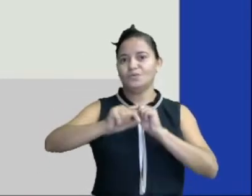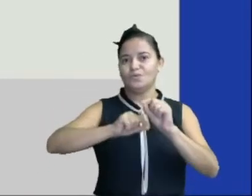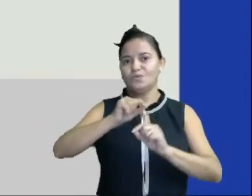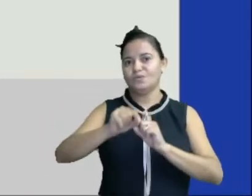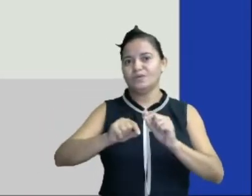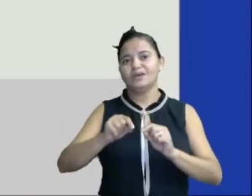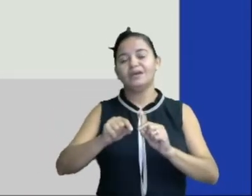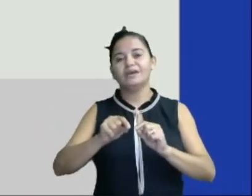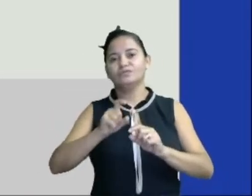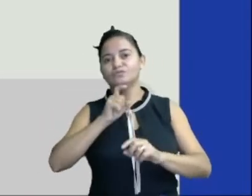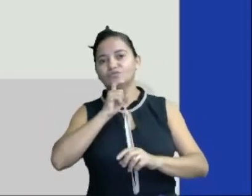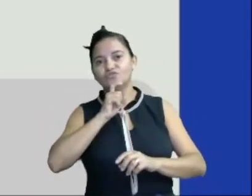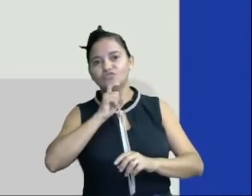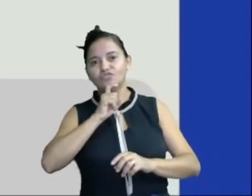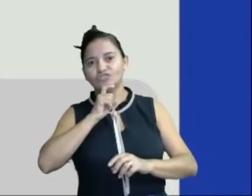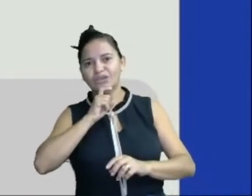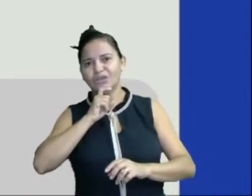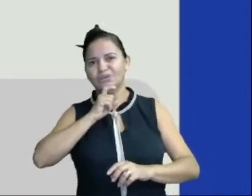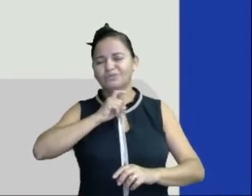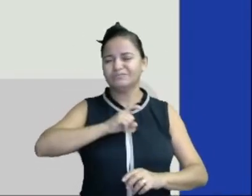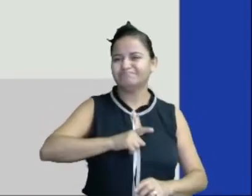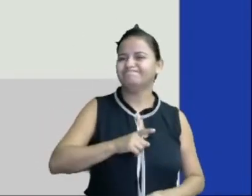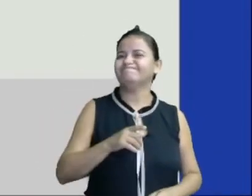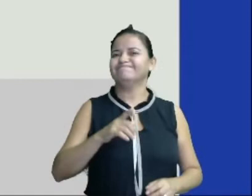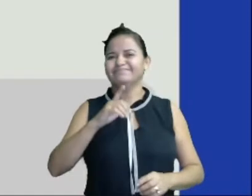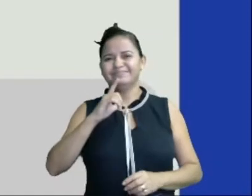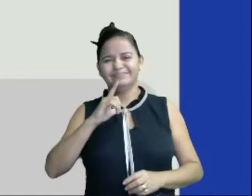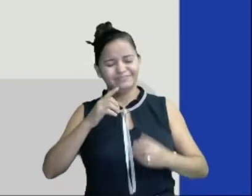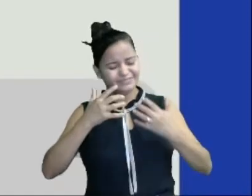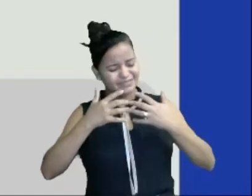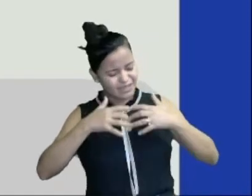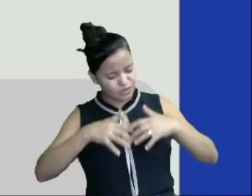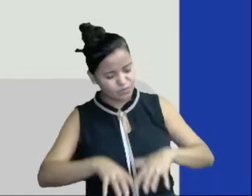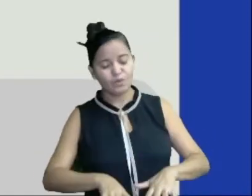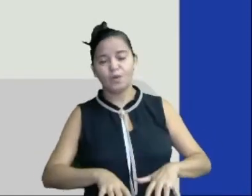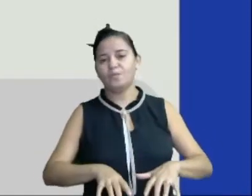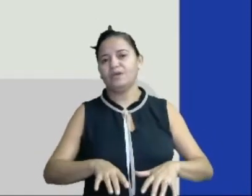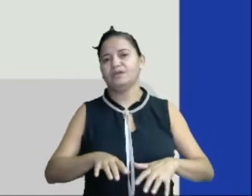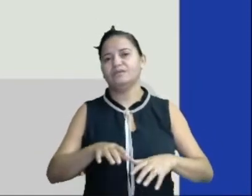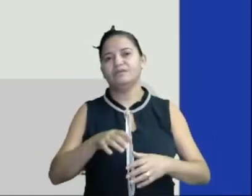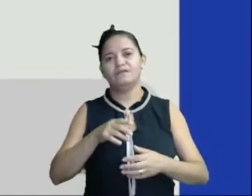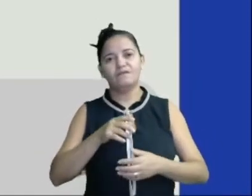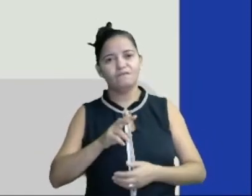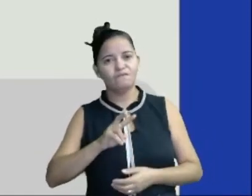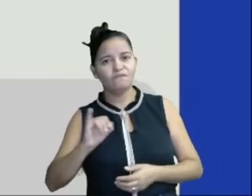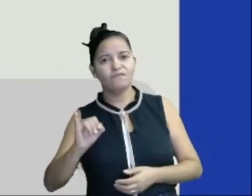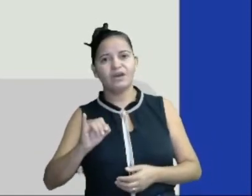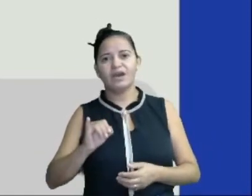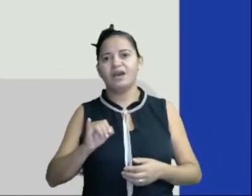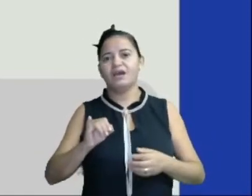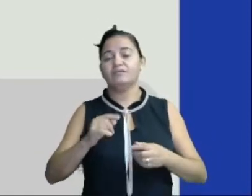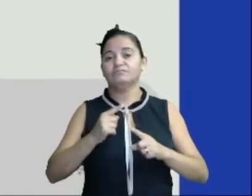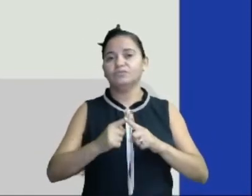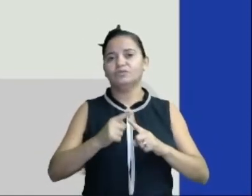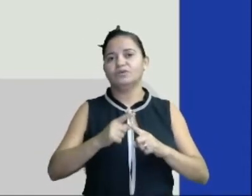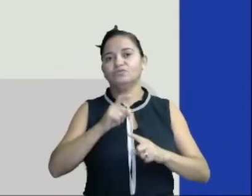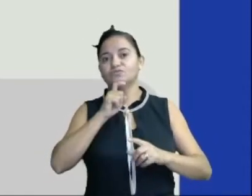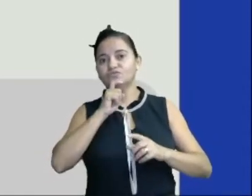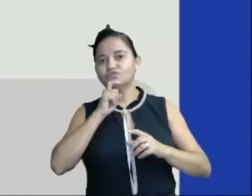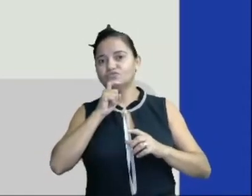do gelo, tá certo? E vai estar ocorrendo lá naturalmente, tá certo? Por causa do congelamento